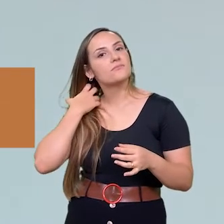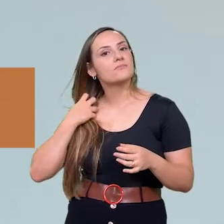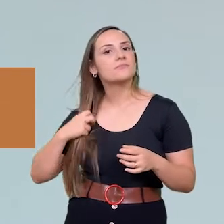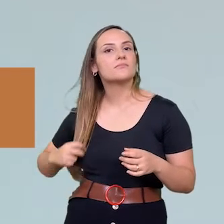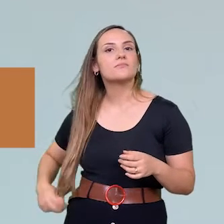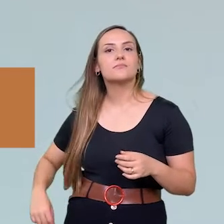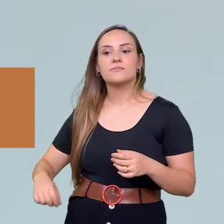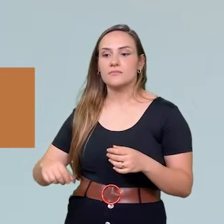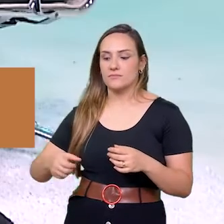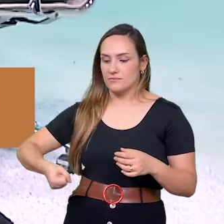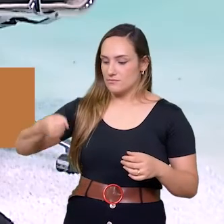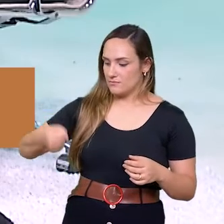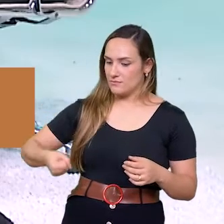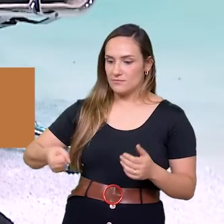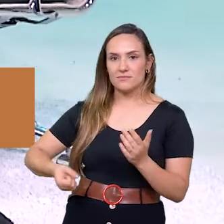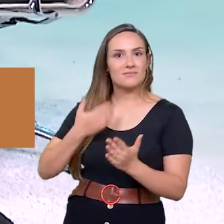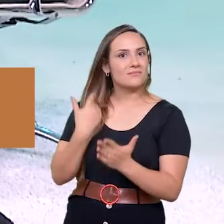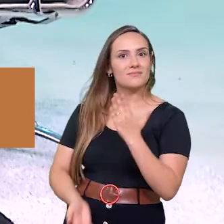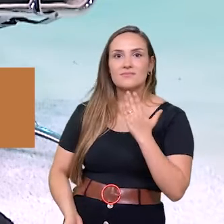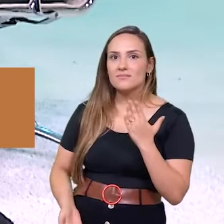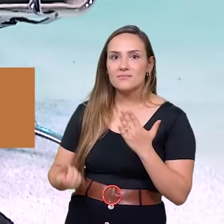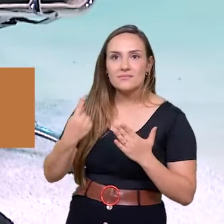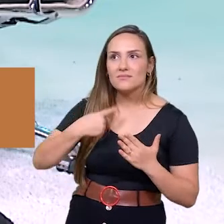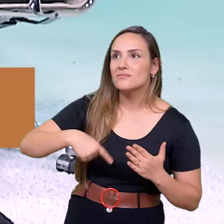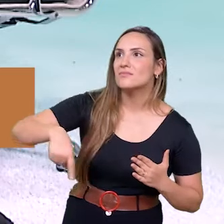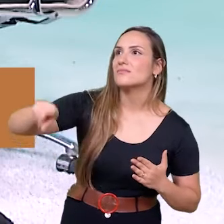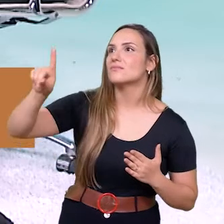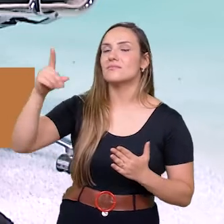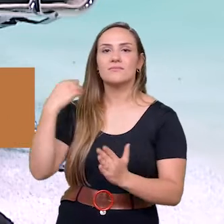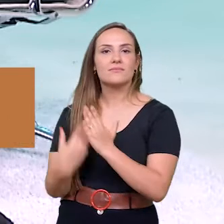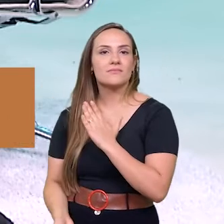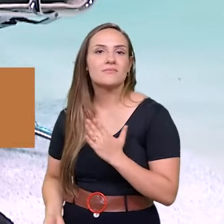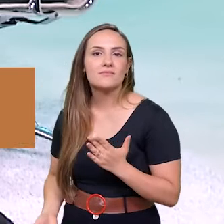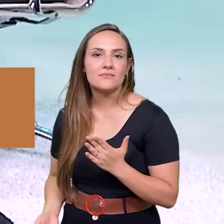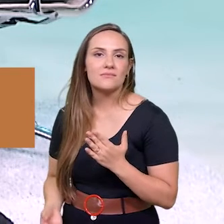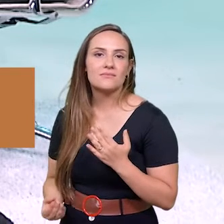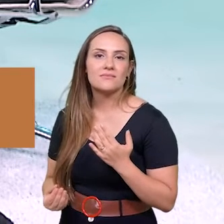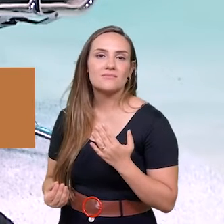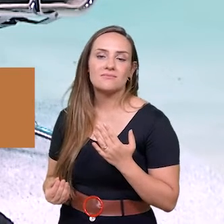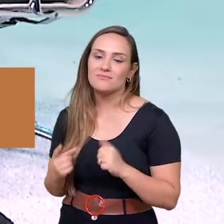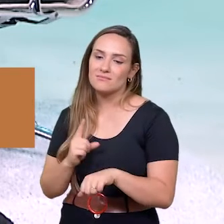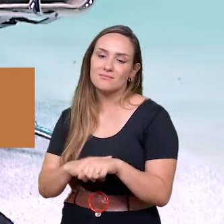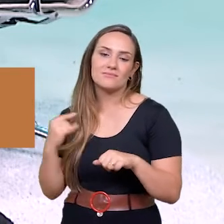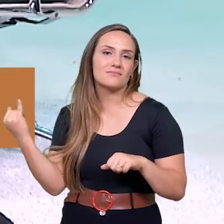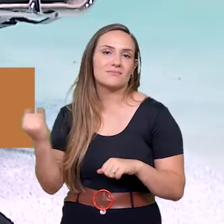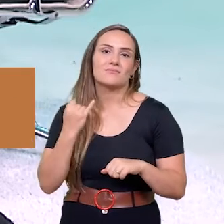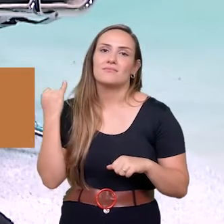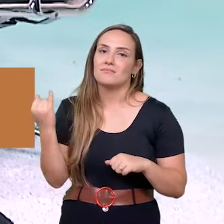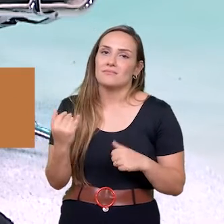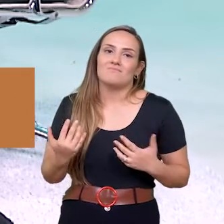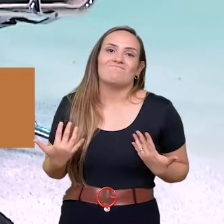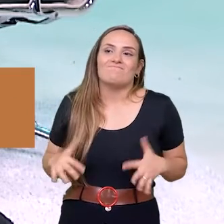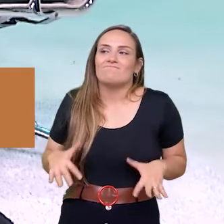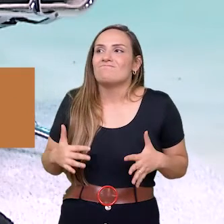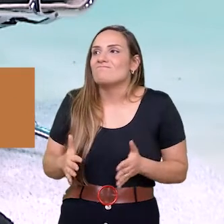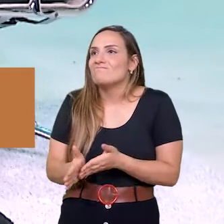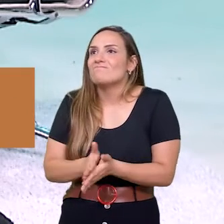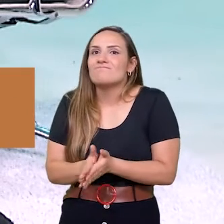e ele perdeu a mala na ida, e aquilo atrapalhou demais aquele momento tão importante.